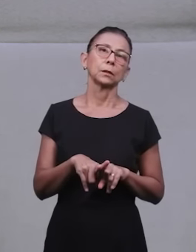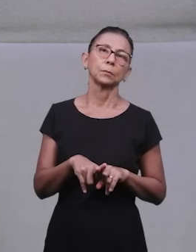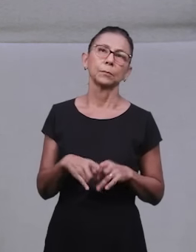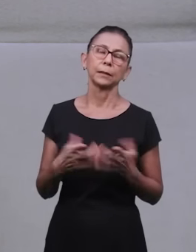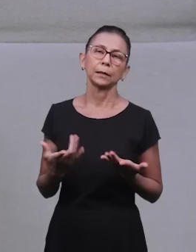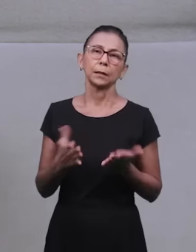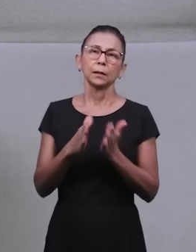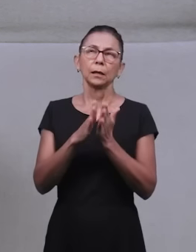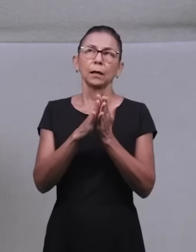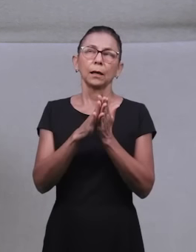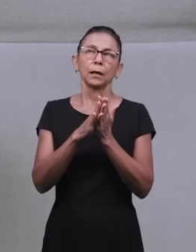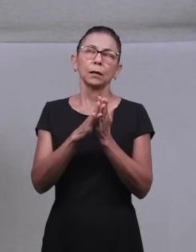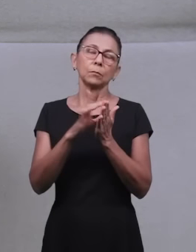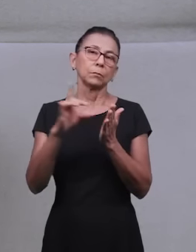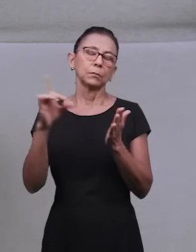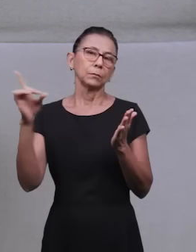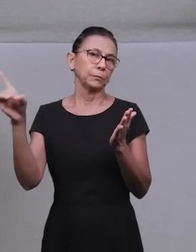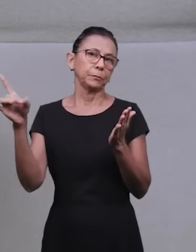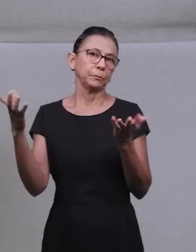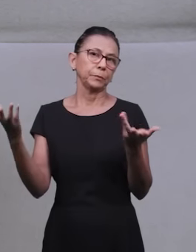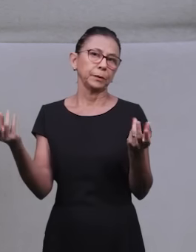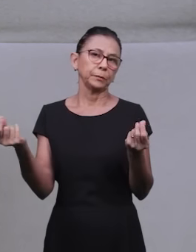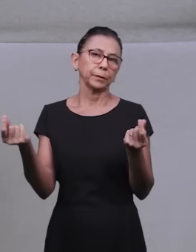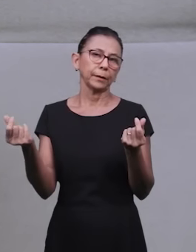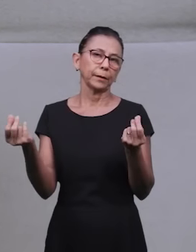de Bíblia e